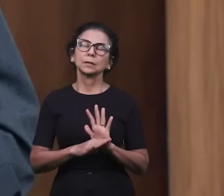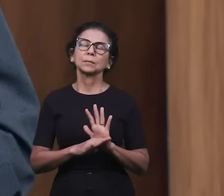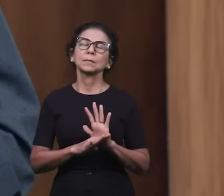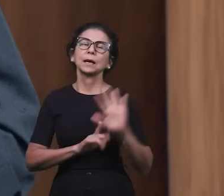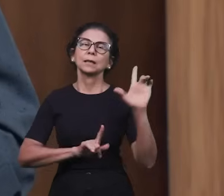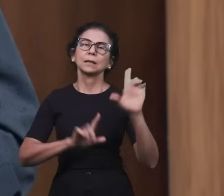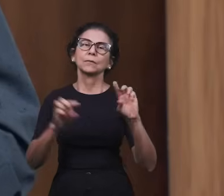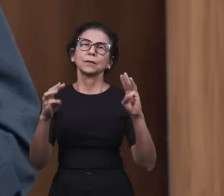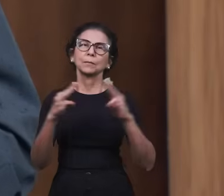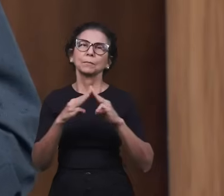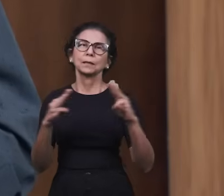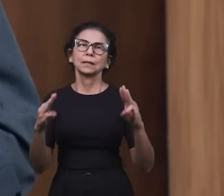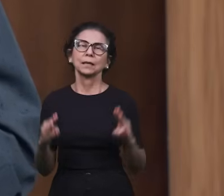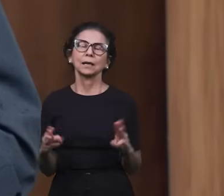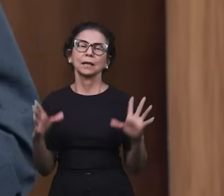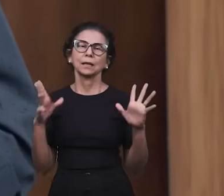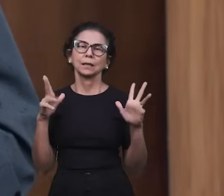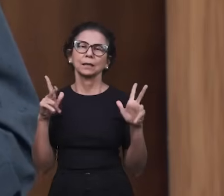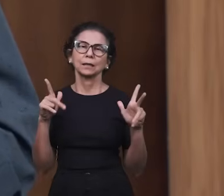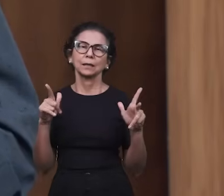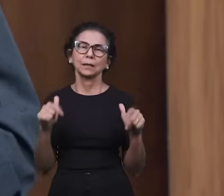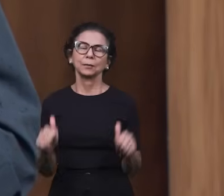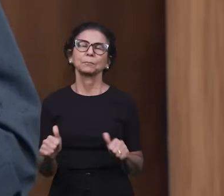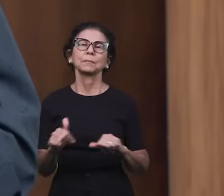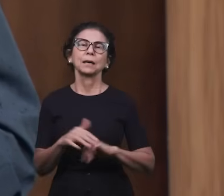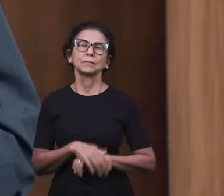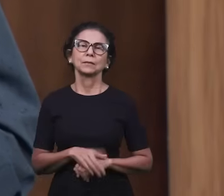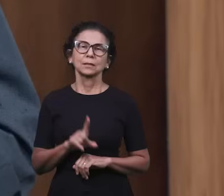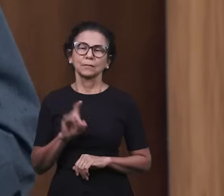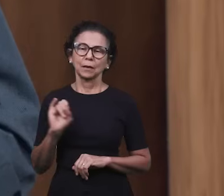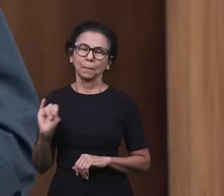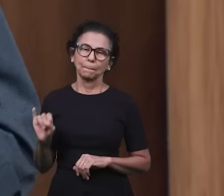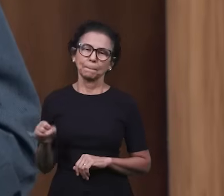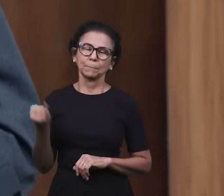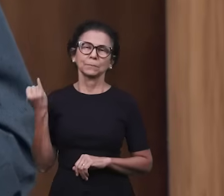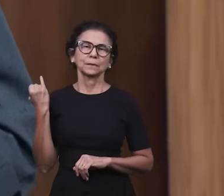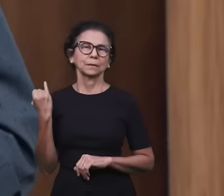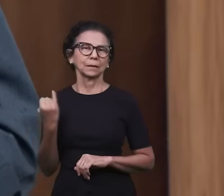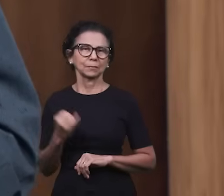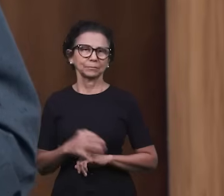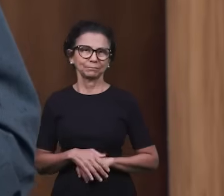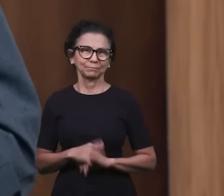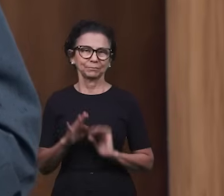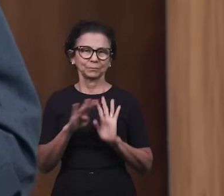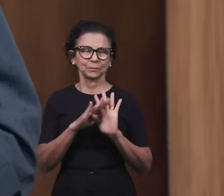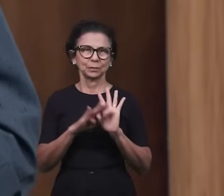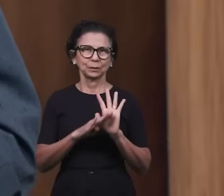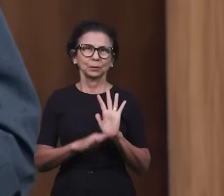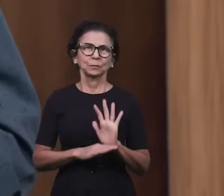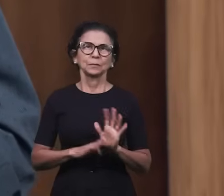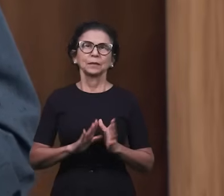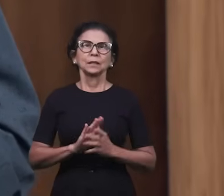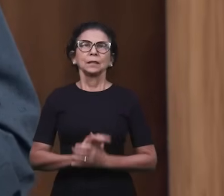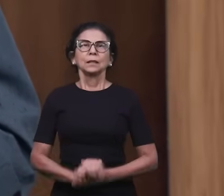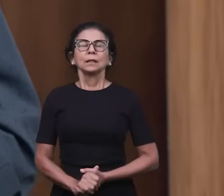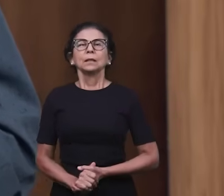nossa TV é uma TV limpa. Você vai aproveitar toda a